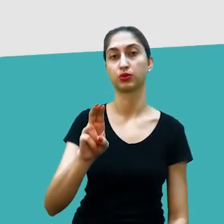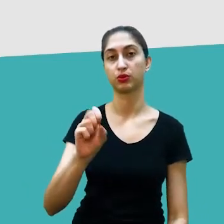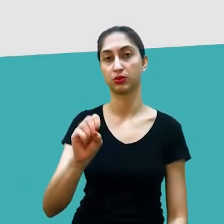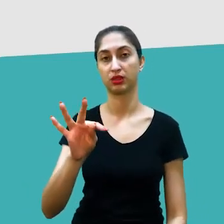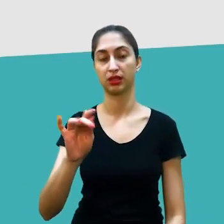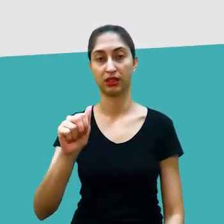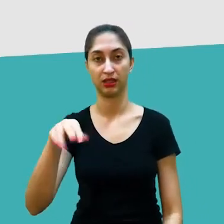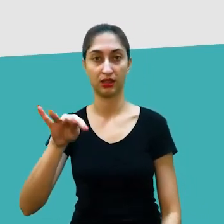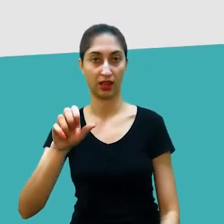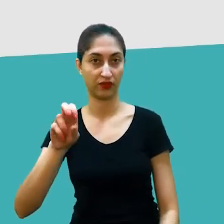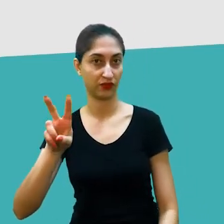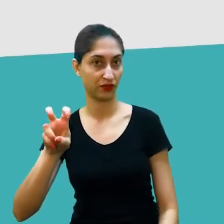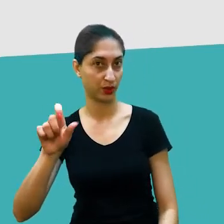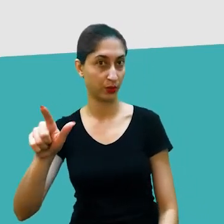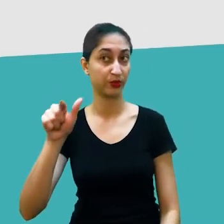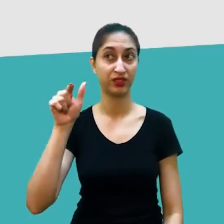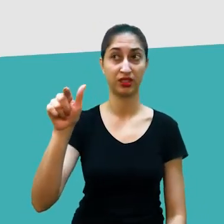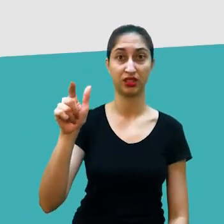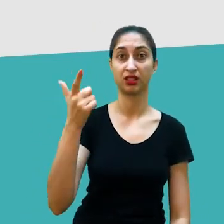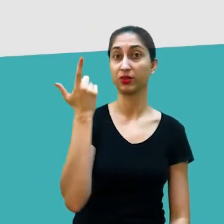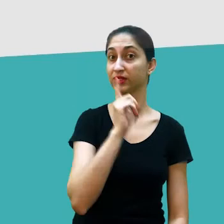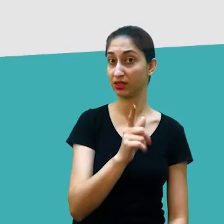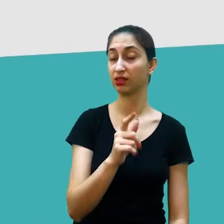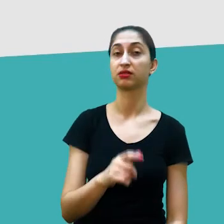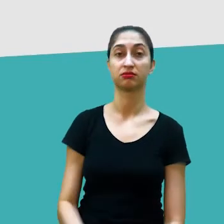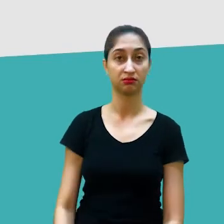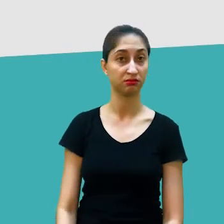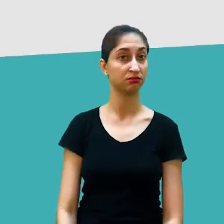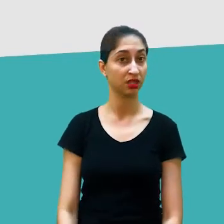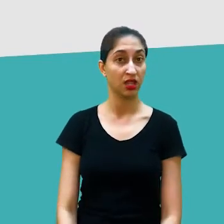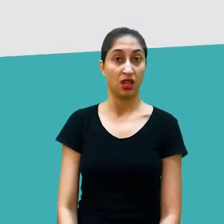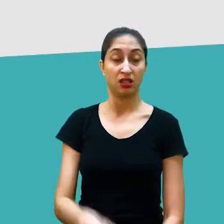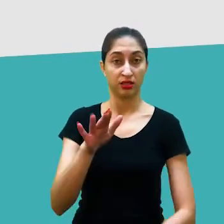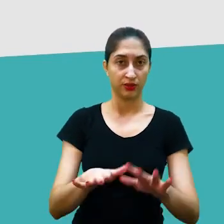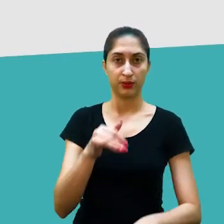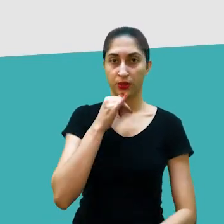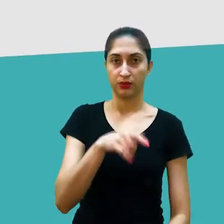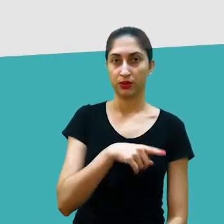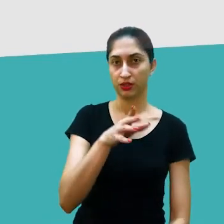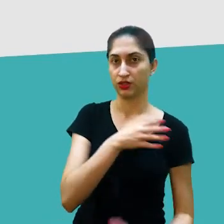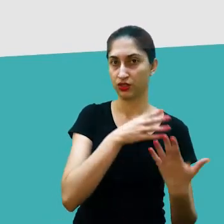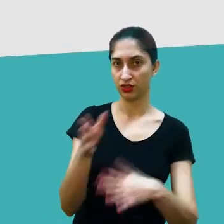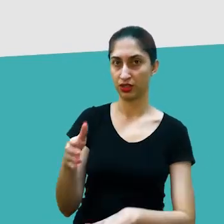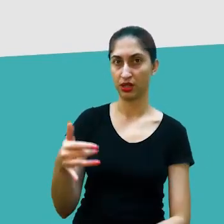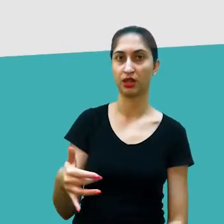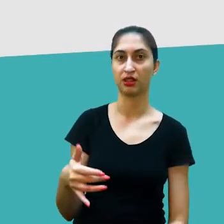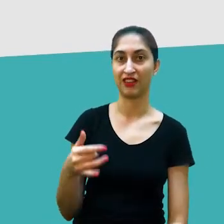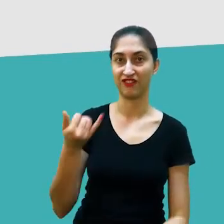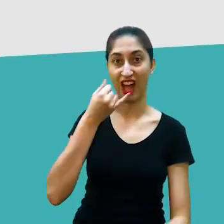outra palavra importantíssima hoje na moda, que através de um QR Code você chega na fazenda onde o boi foi